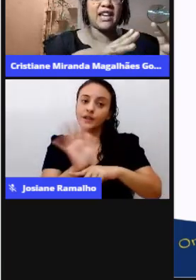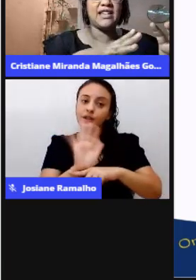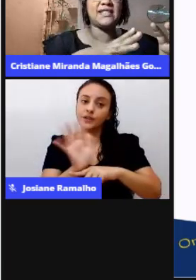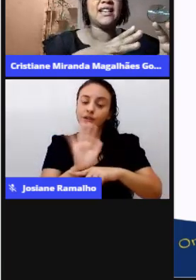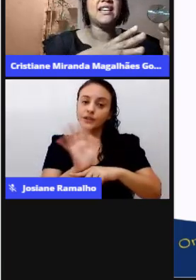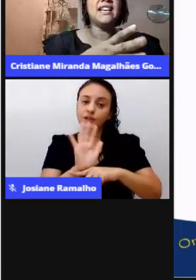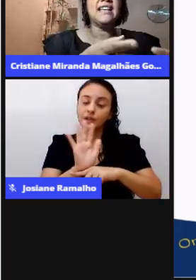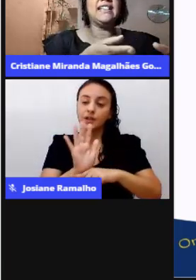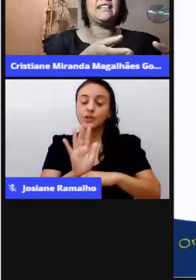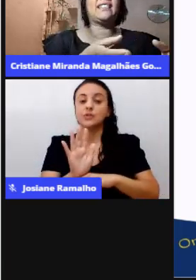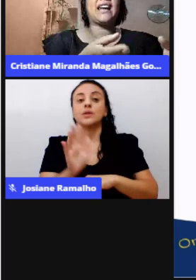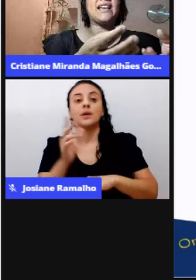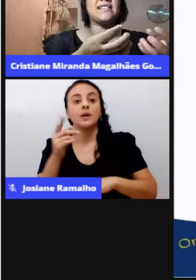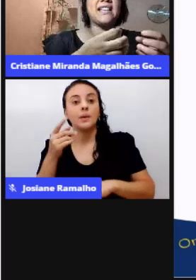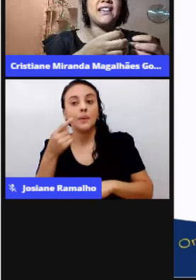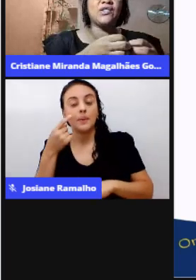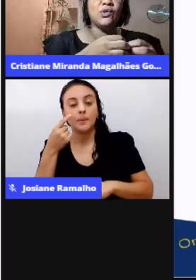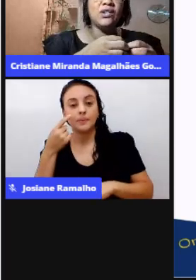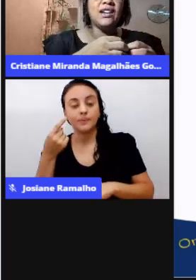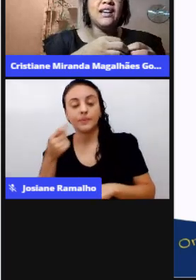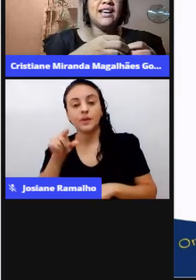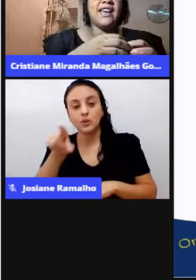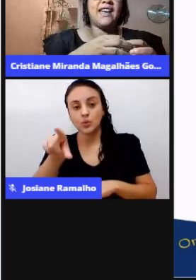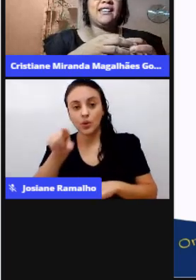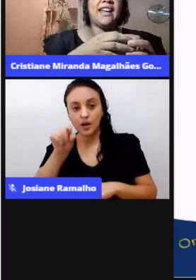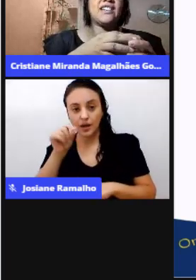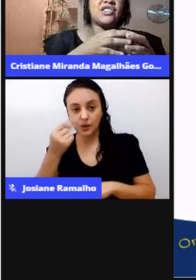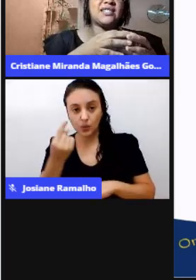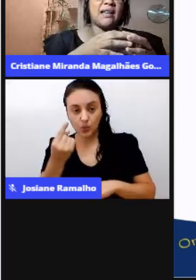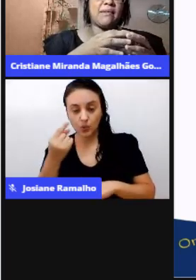de referência e trazendo